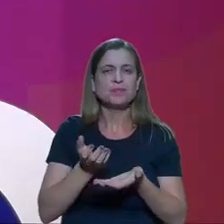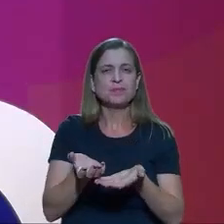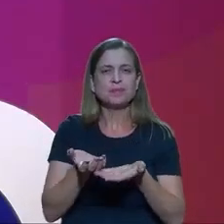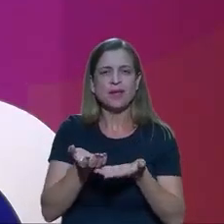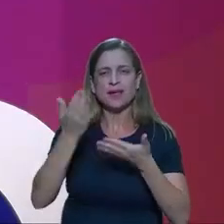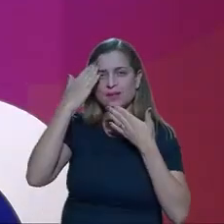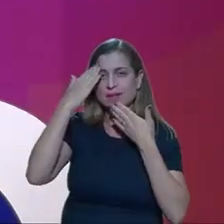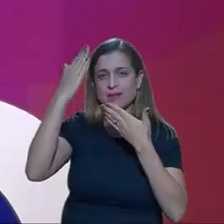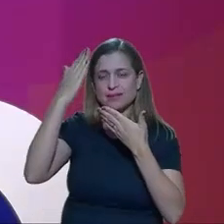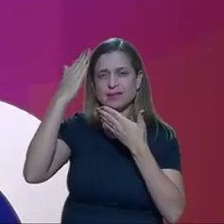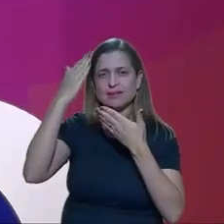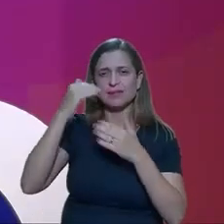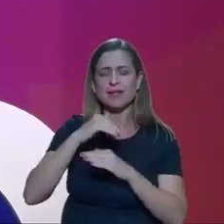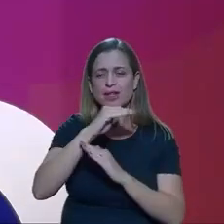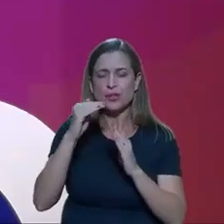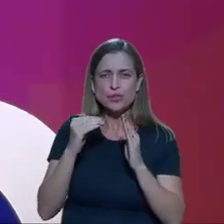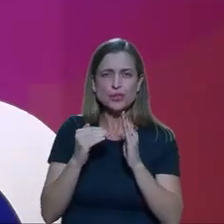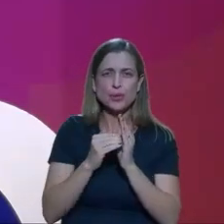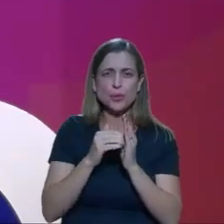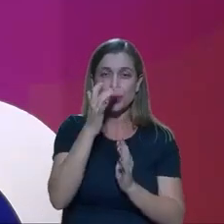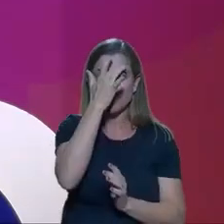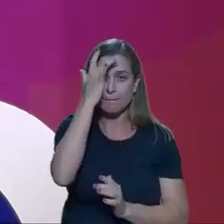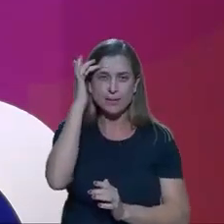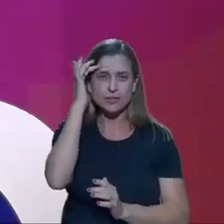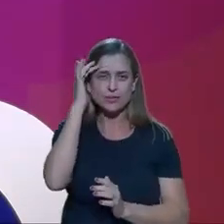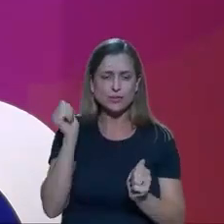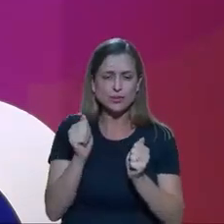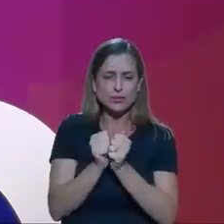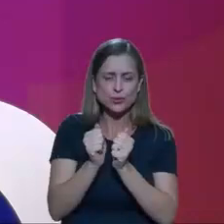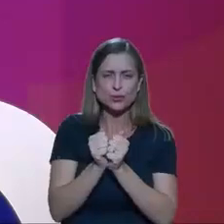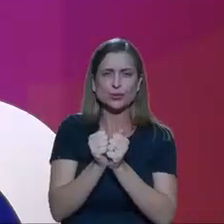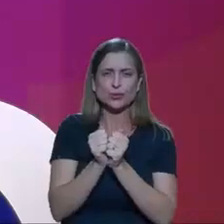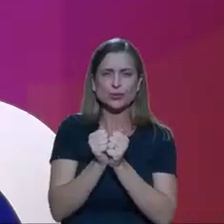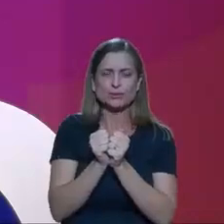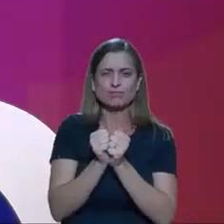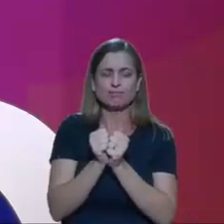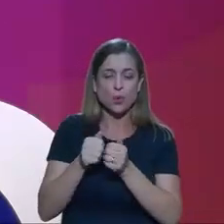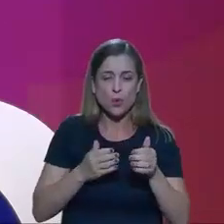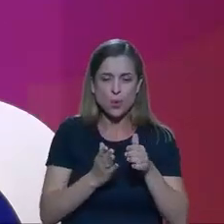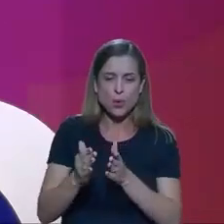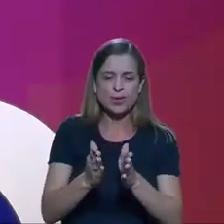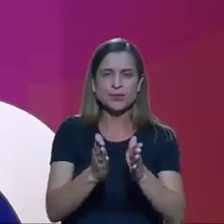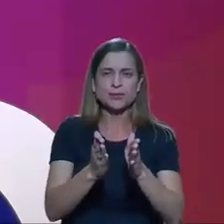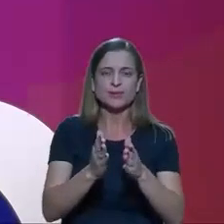a todas as pessoas que percorreram a minha estrada,